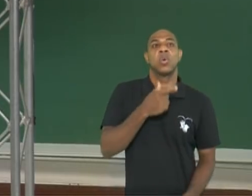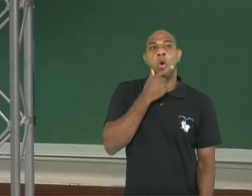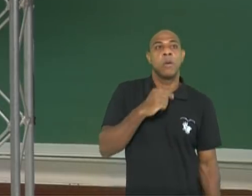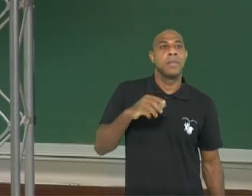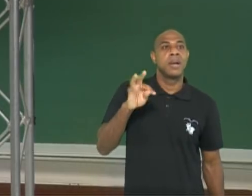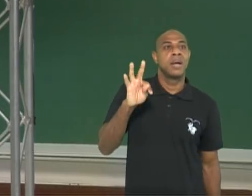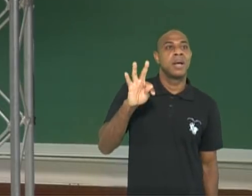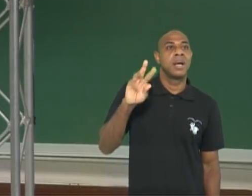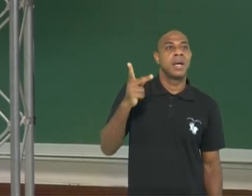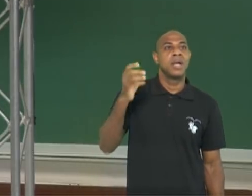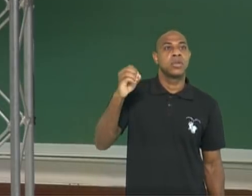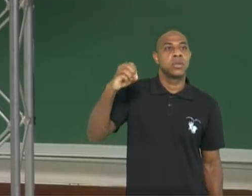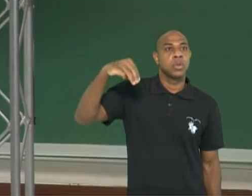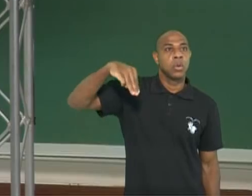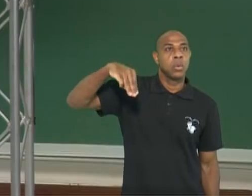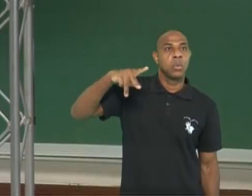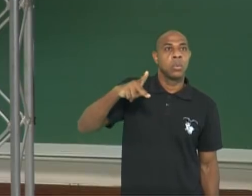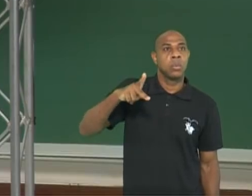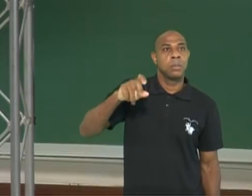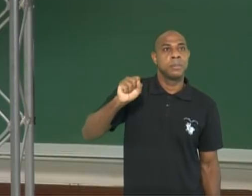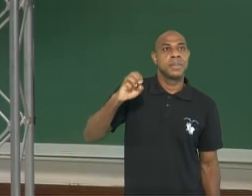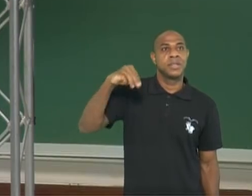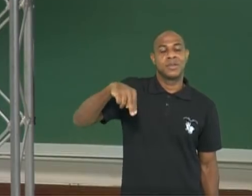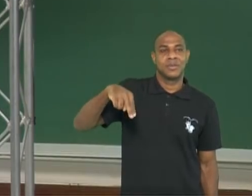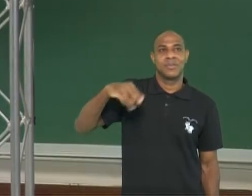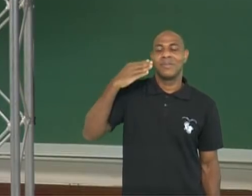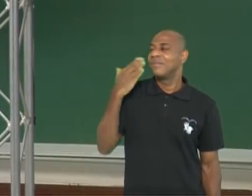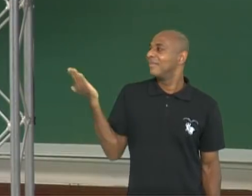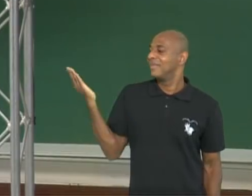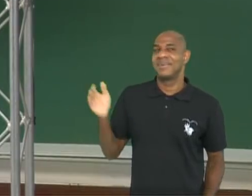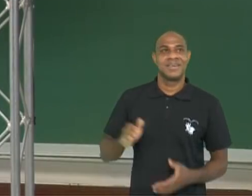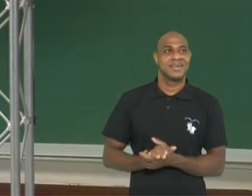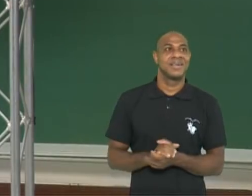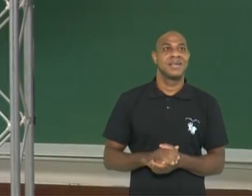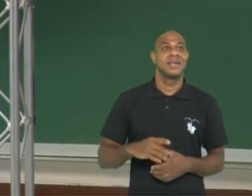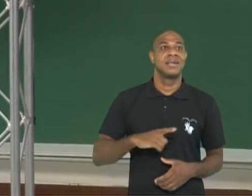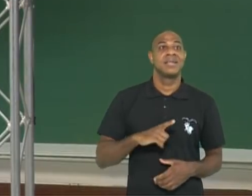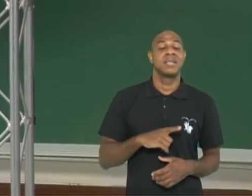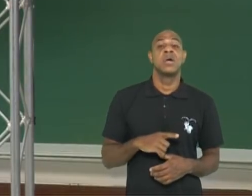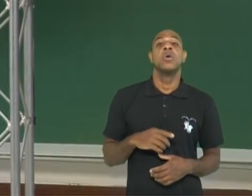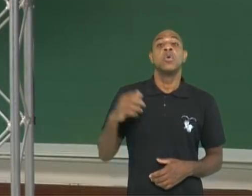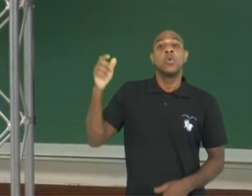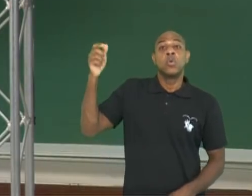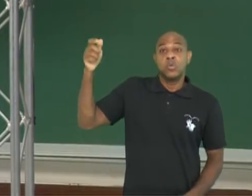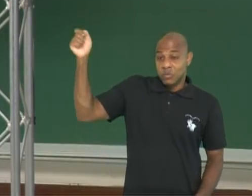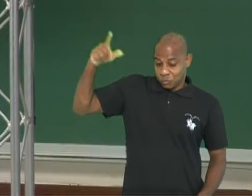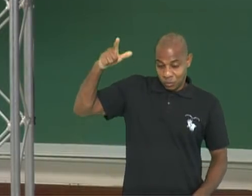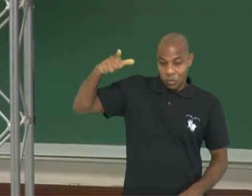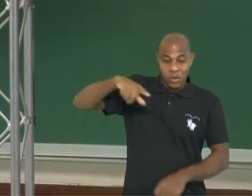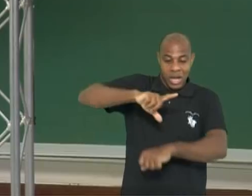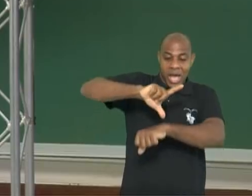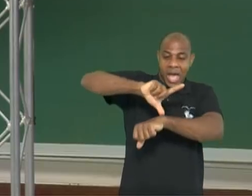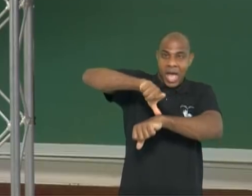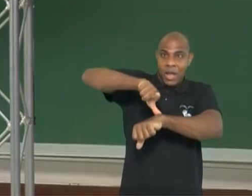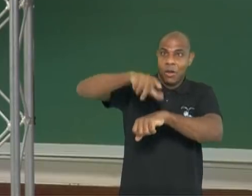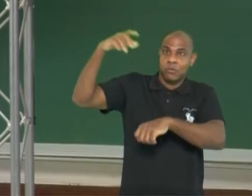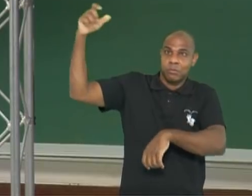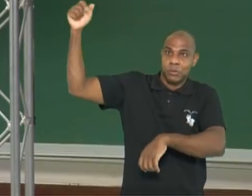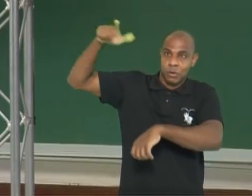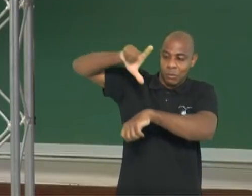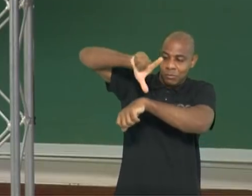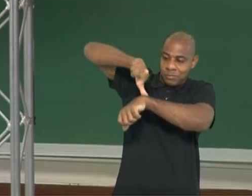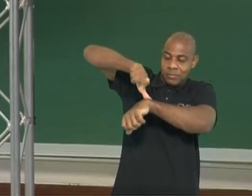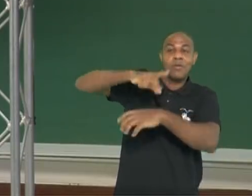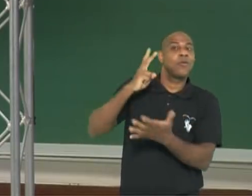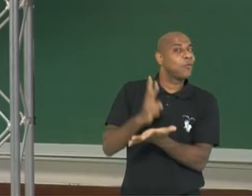mecânico começam a surgir no século XIV, mas não abandonaram o de sol, não, até para acertar os mecânicos. Mas que há invenções, o